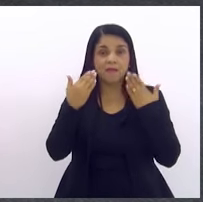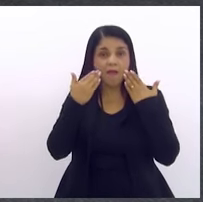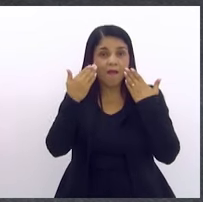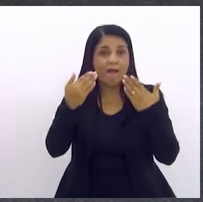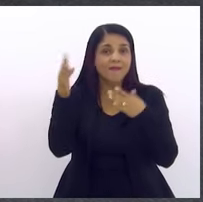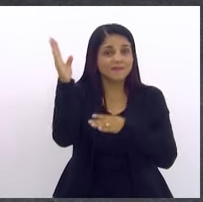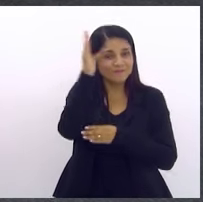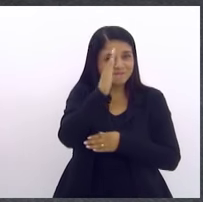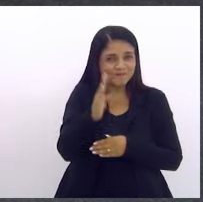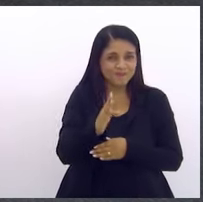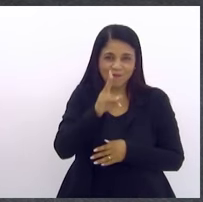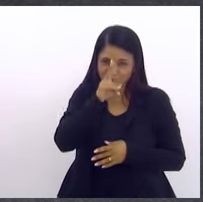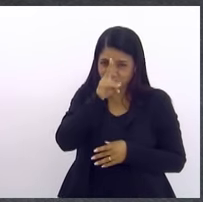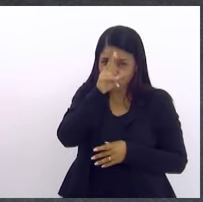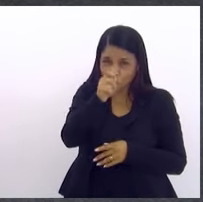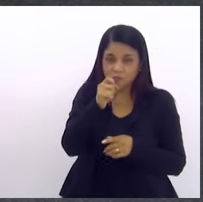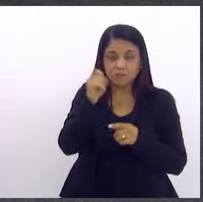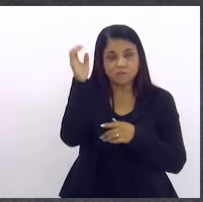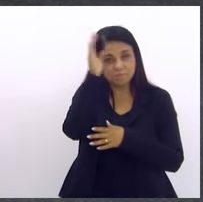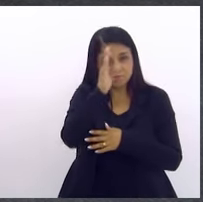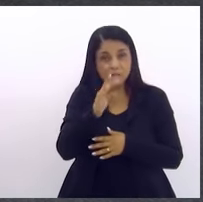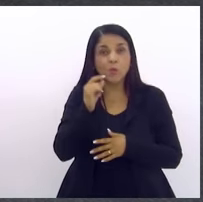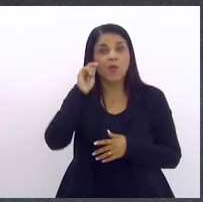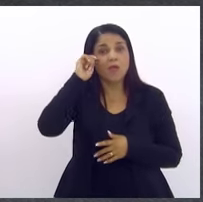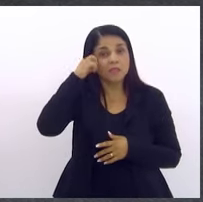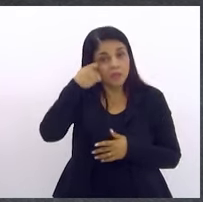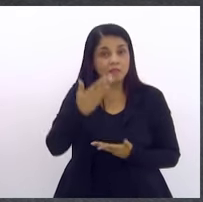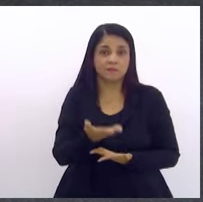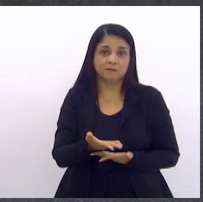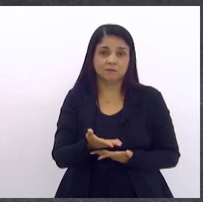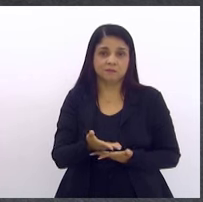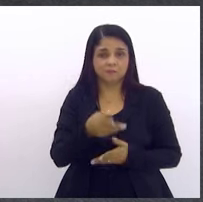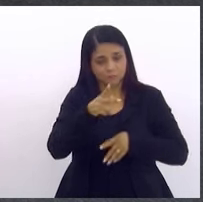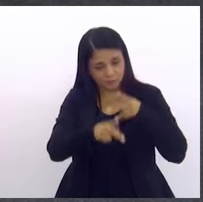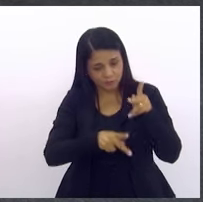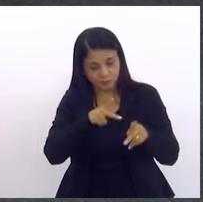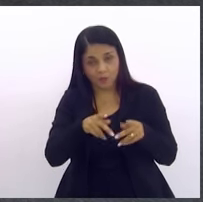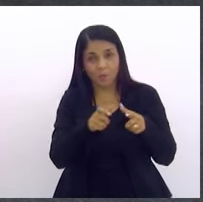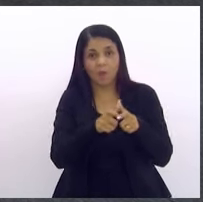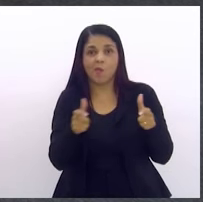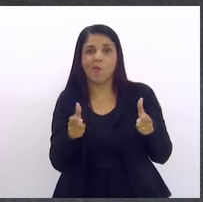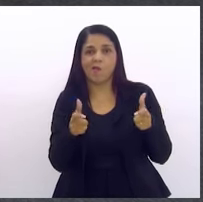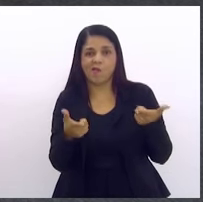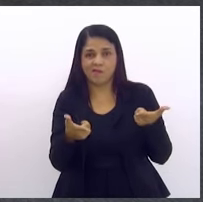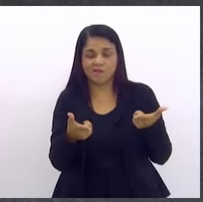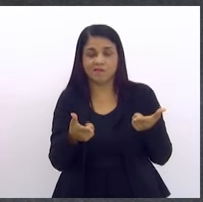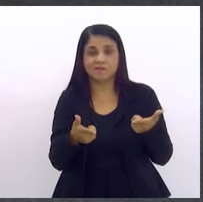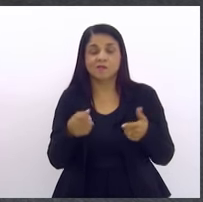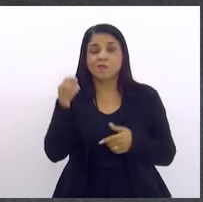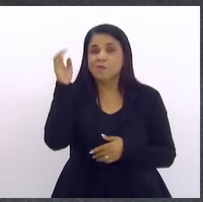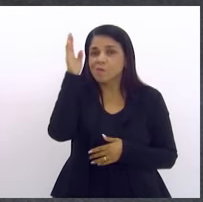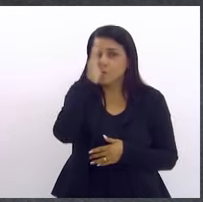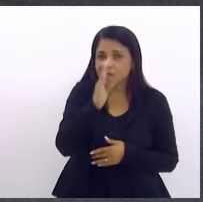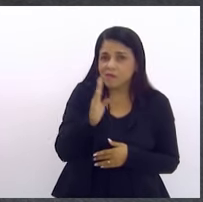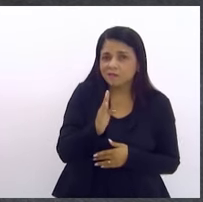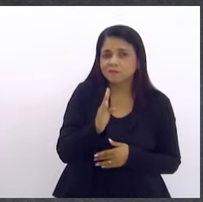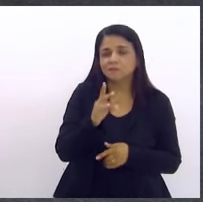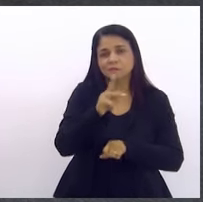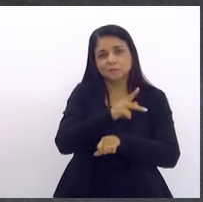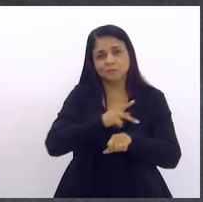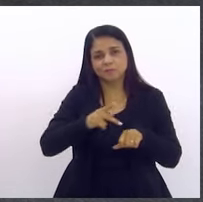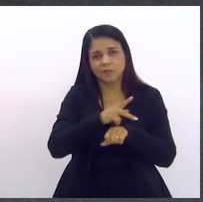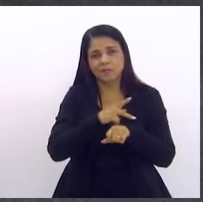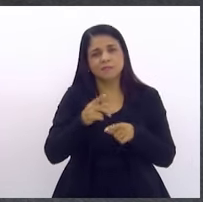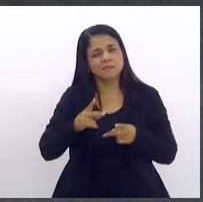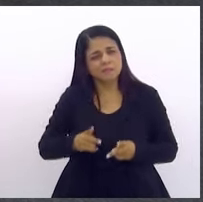a cara da força de trabalho brasileira é a cara negra. Ou seja, é um país que a todo momento tenta apagar